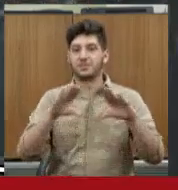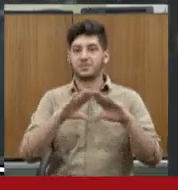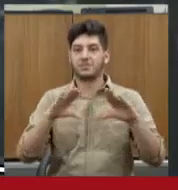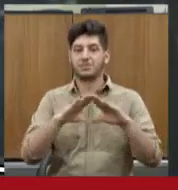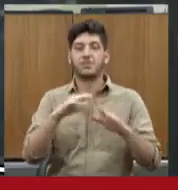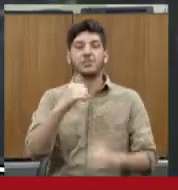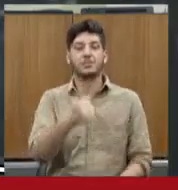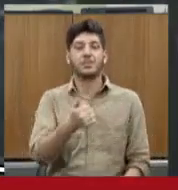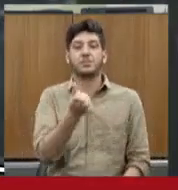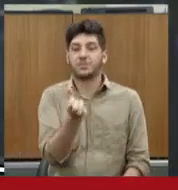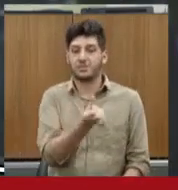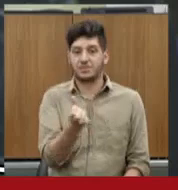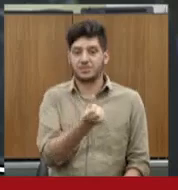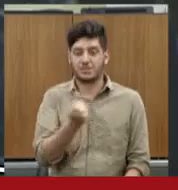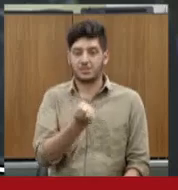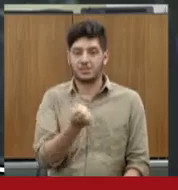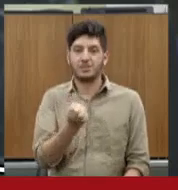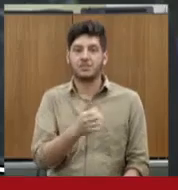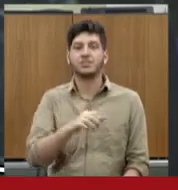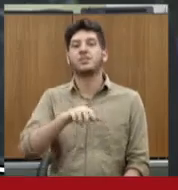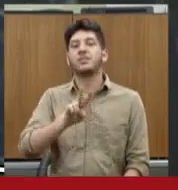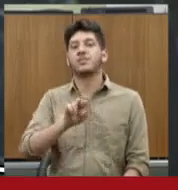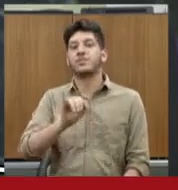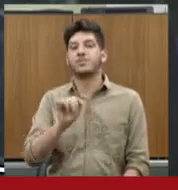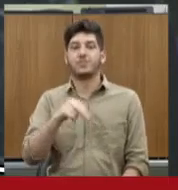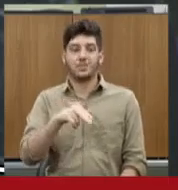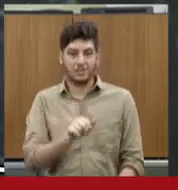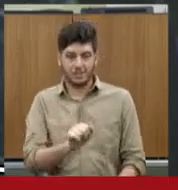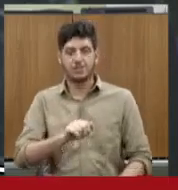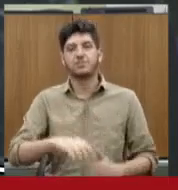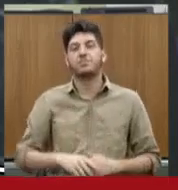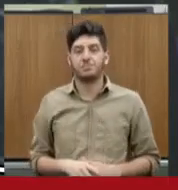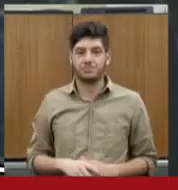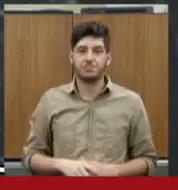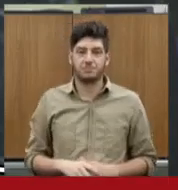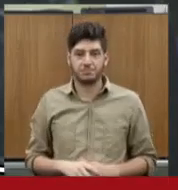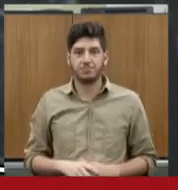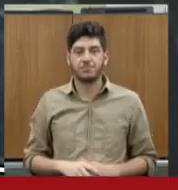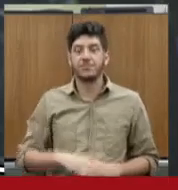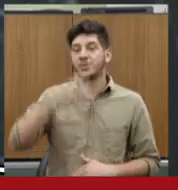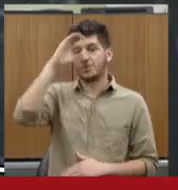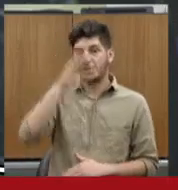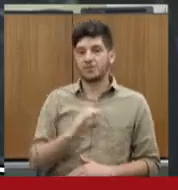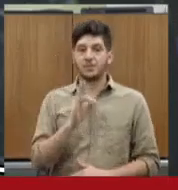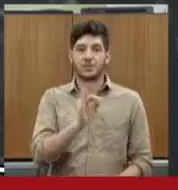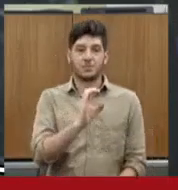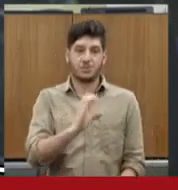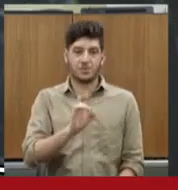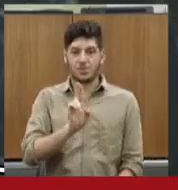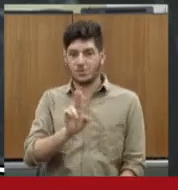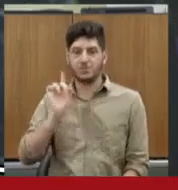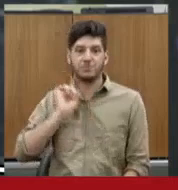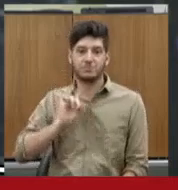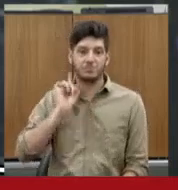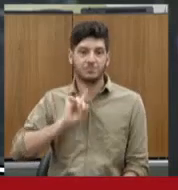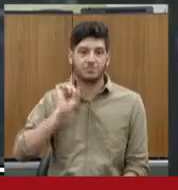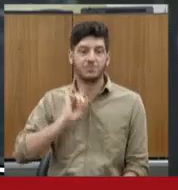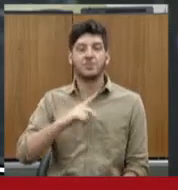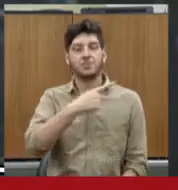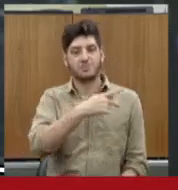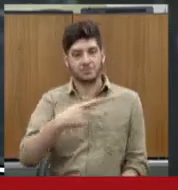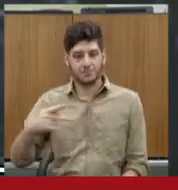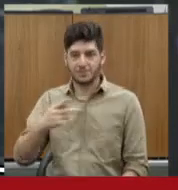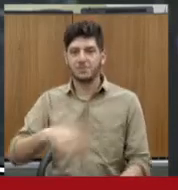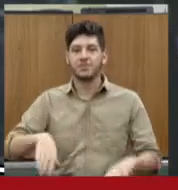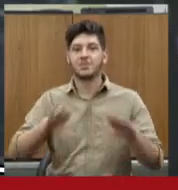da 16ª Legislatura, doutor Viana. Excelentíssimo senhor conselheiro do Tribunal de Contas do Estado de Minas Gerais e presidente